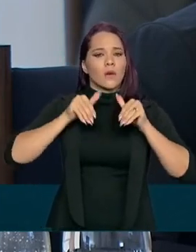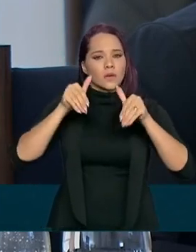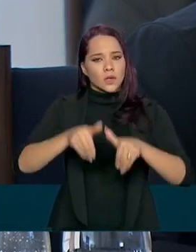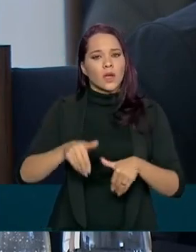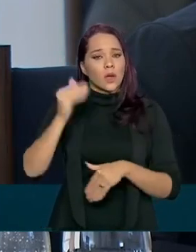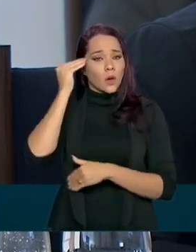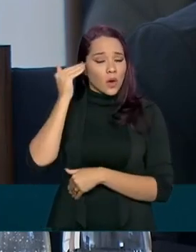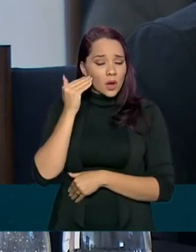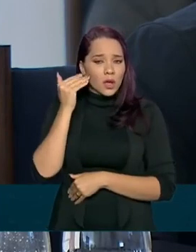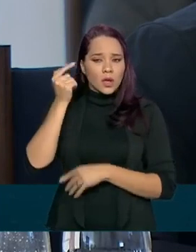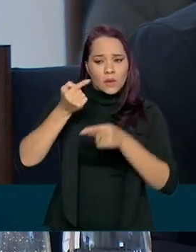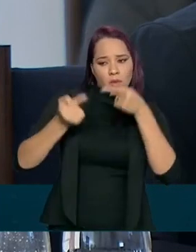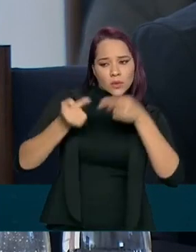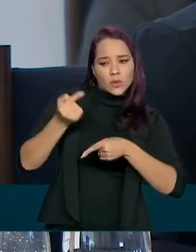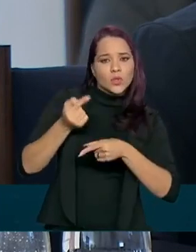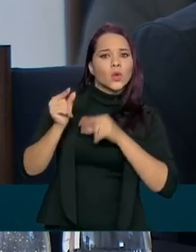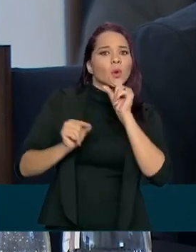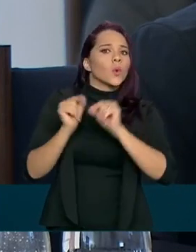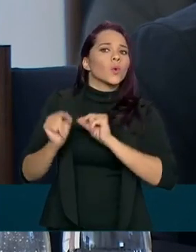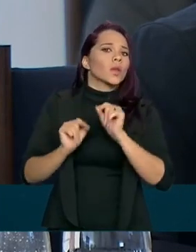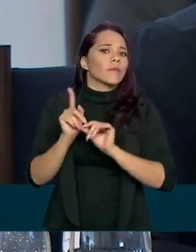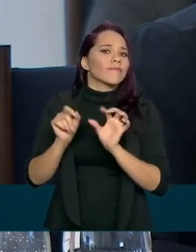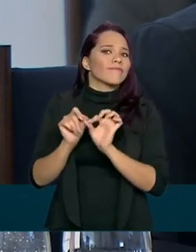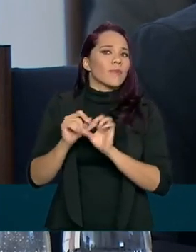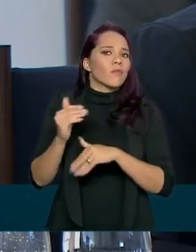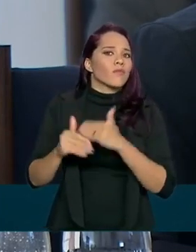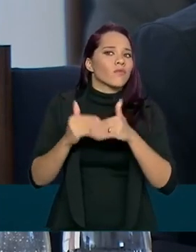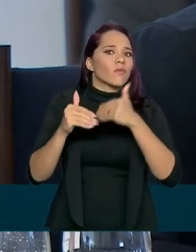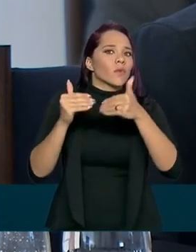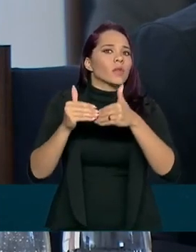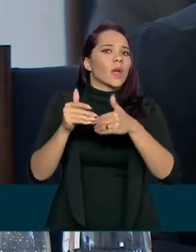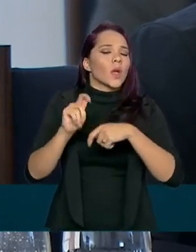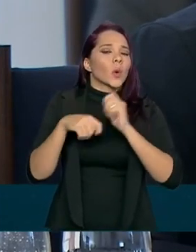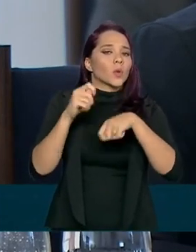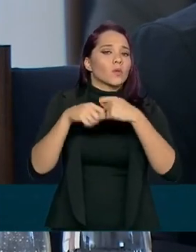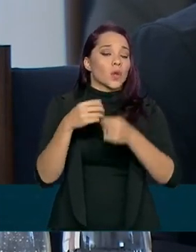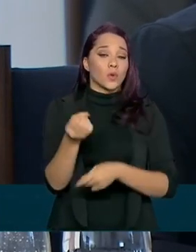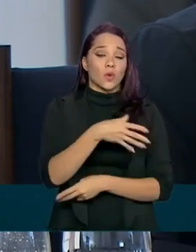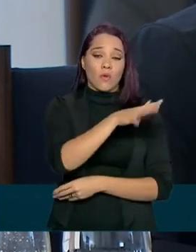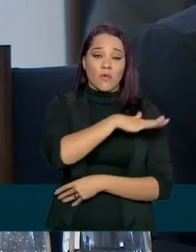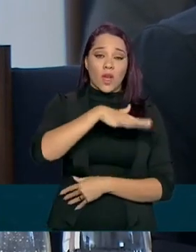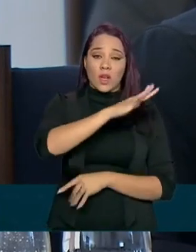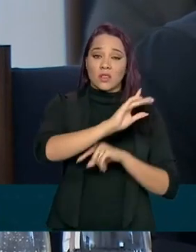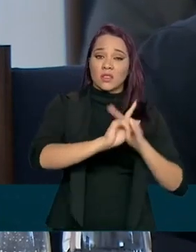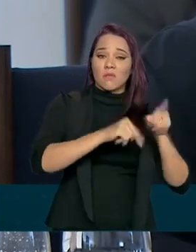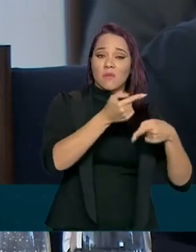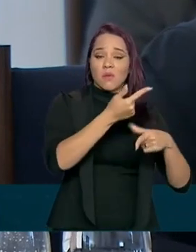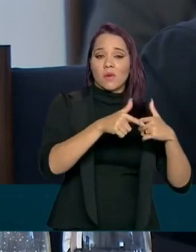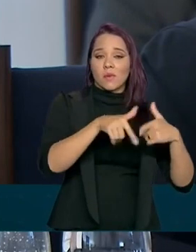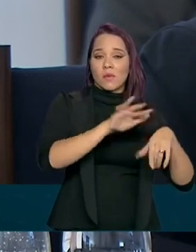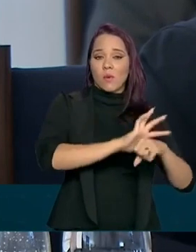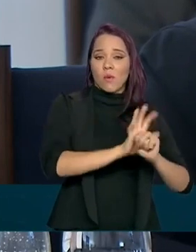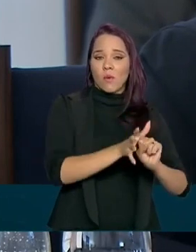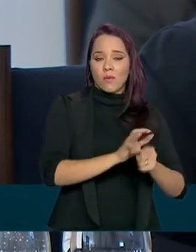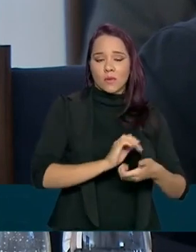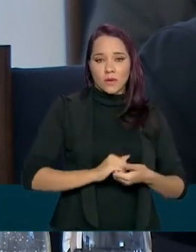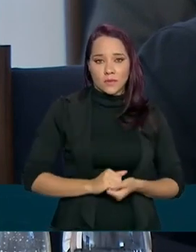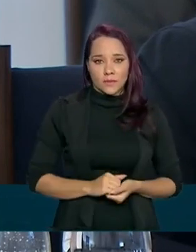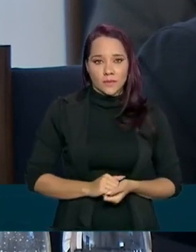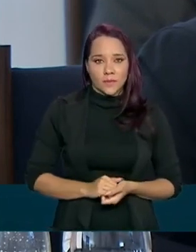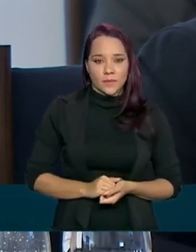interessante para discutir os caminhos para a retomada econômica no novo cenário internacional após coronavírus